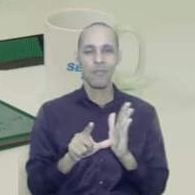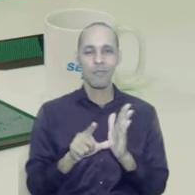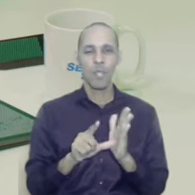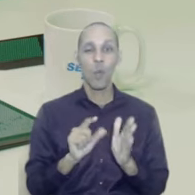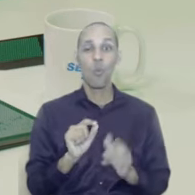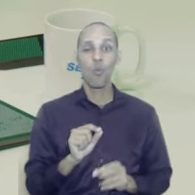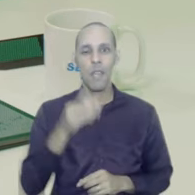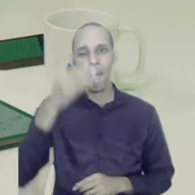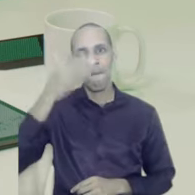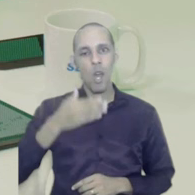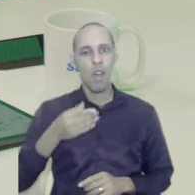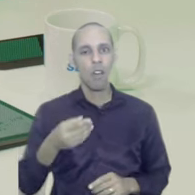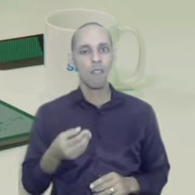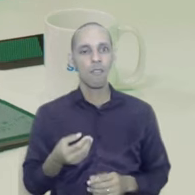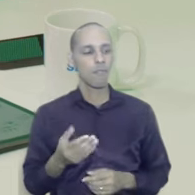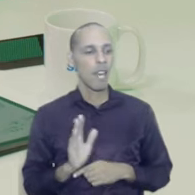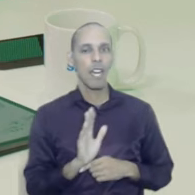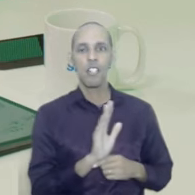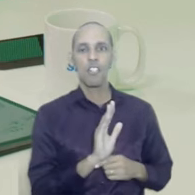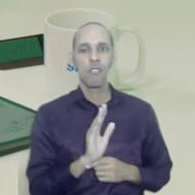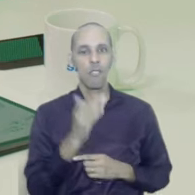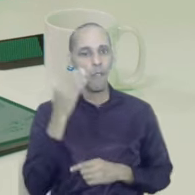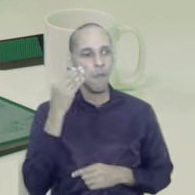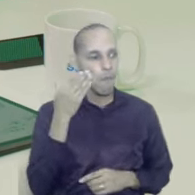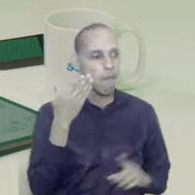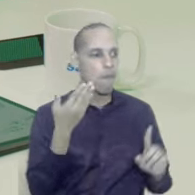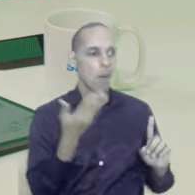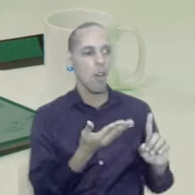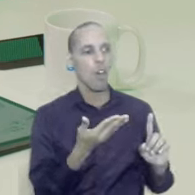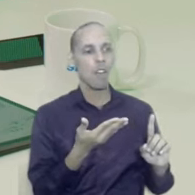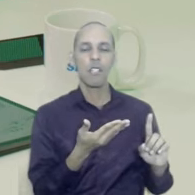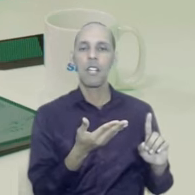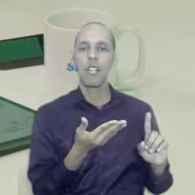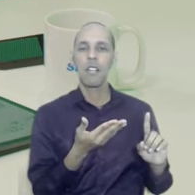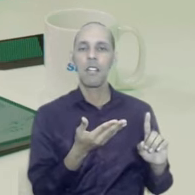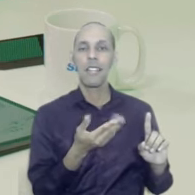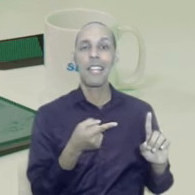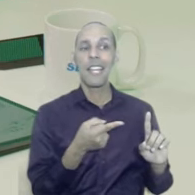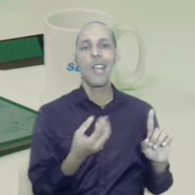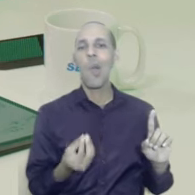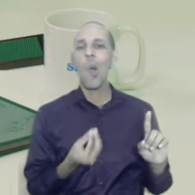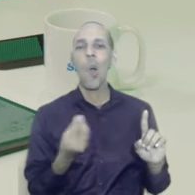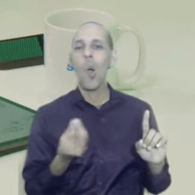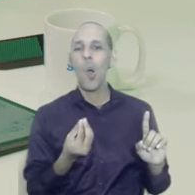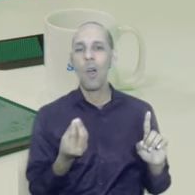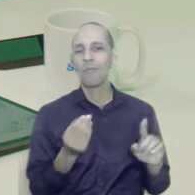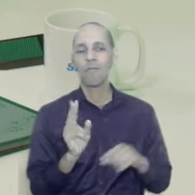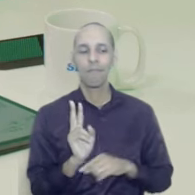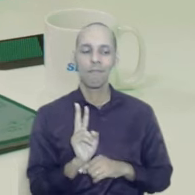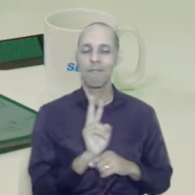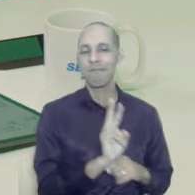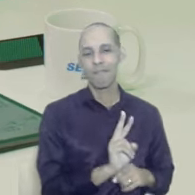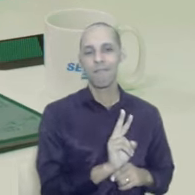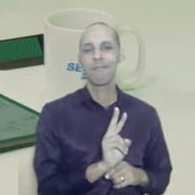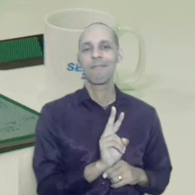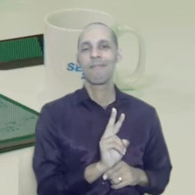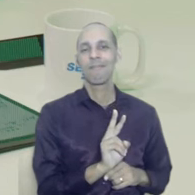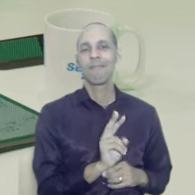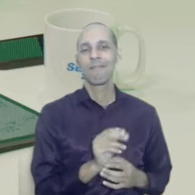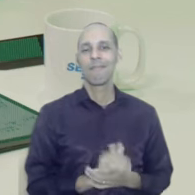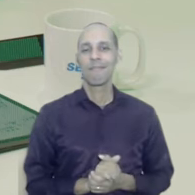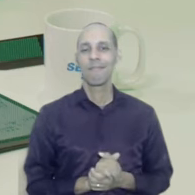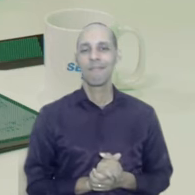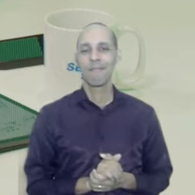comprovar para ele que Poxa mostra a tua realidade né você preserva e tem